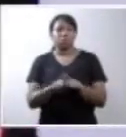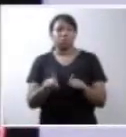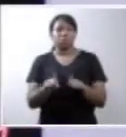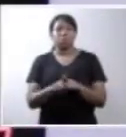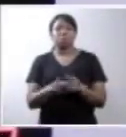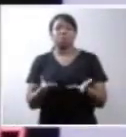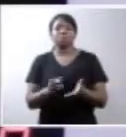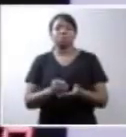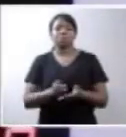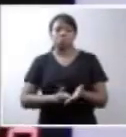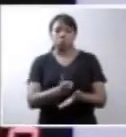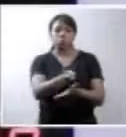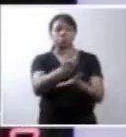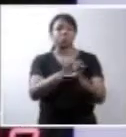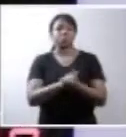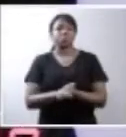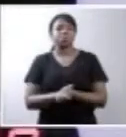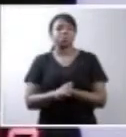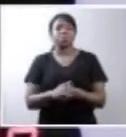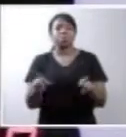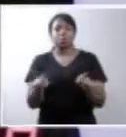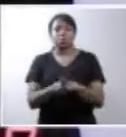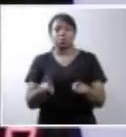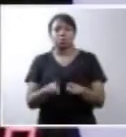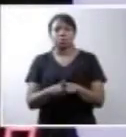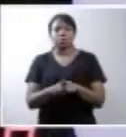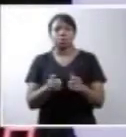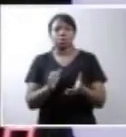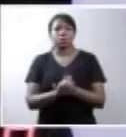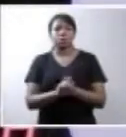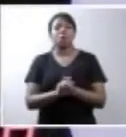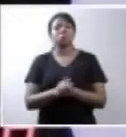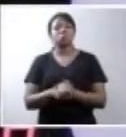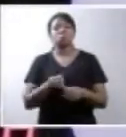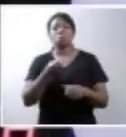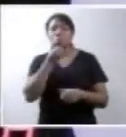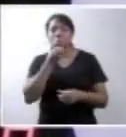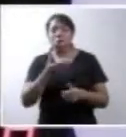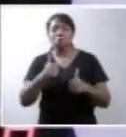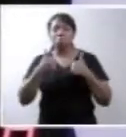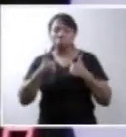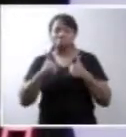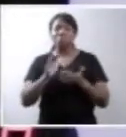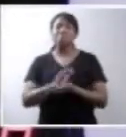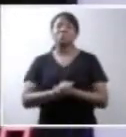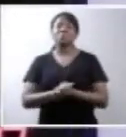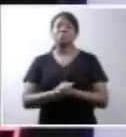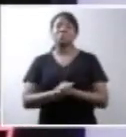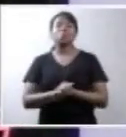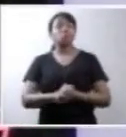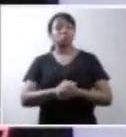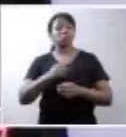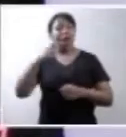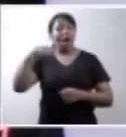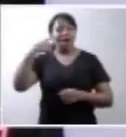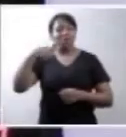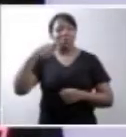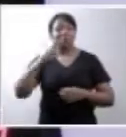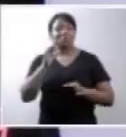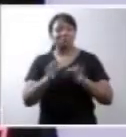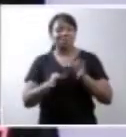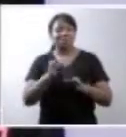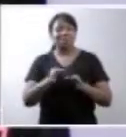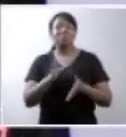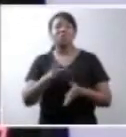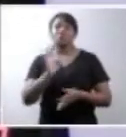dúvida. Obrigado. Também estou satisfeito e os advogados me conhecem